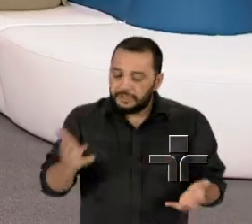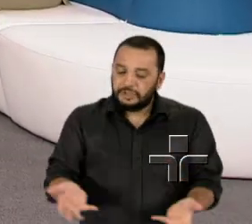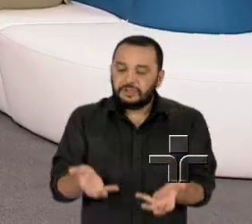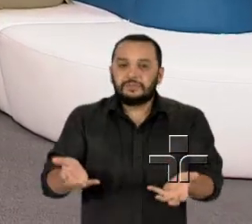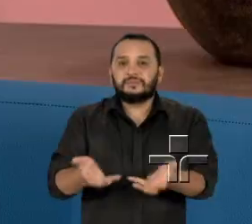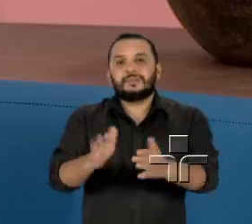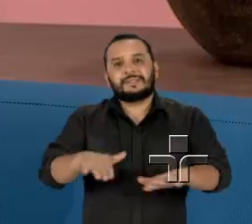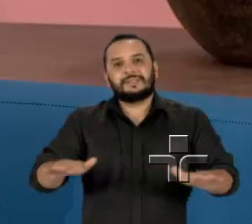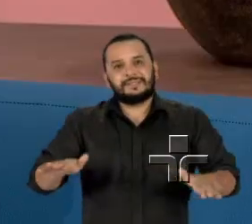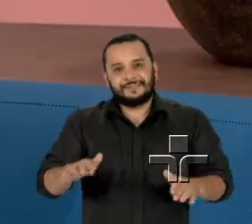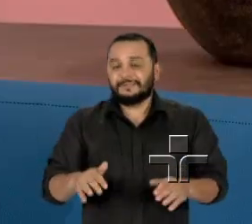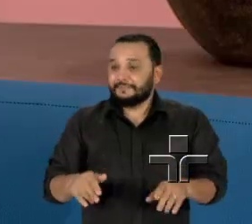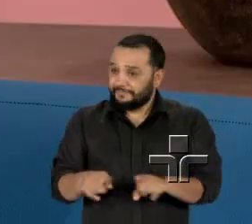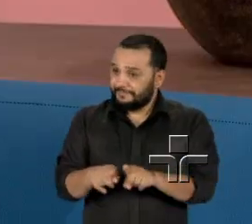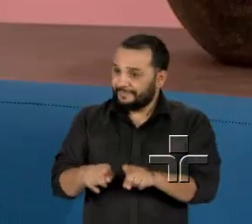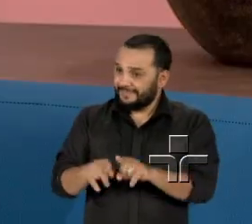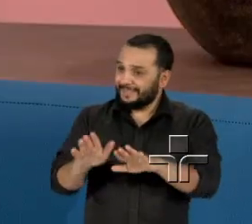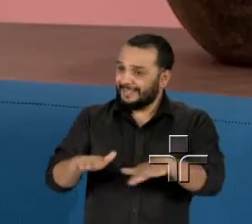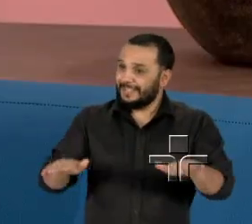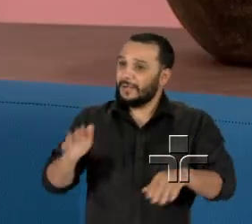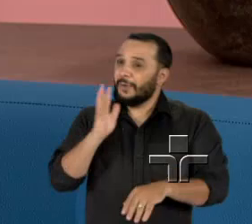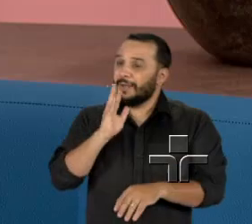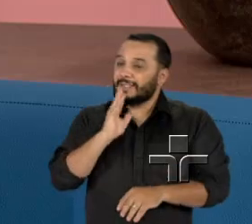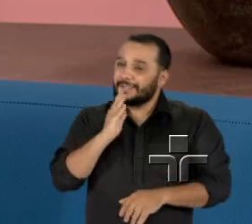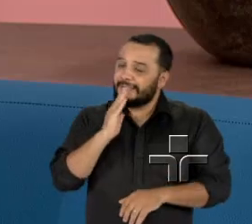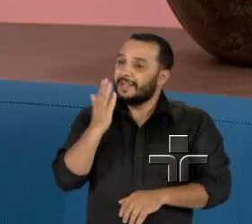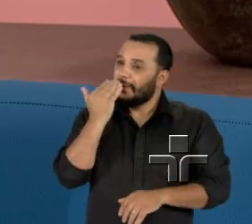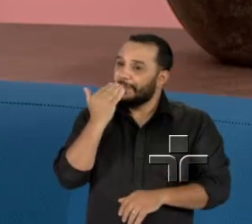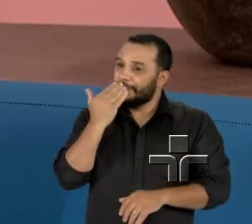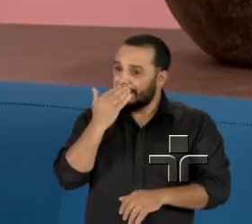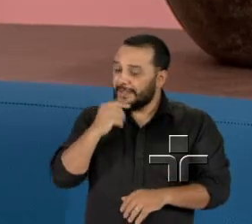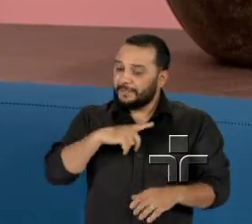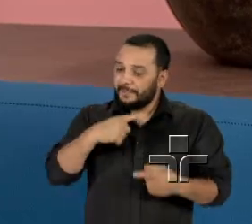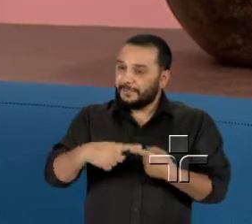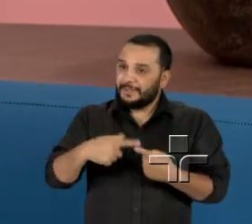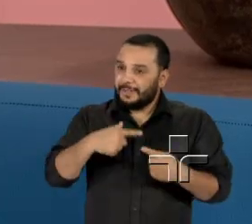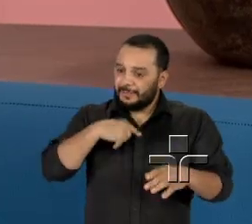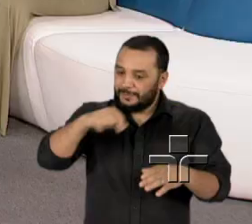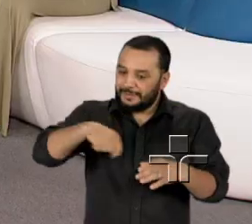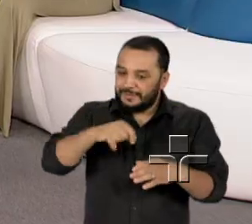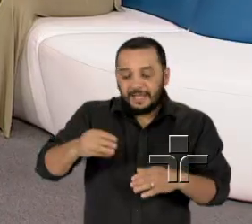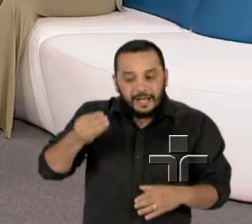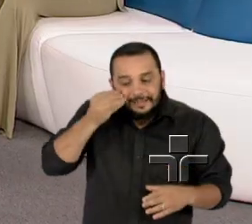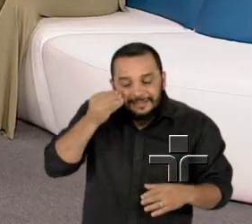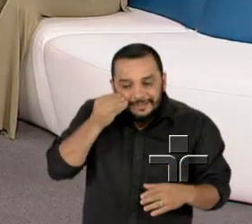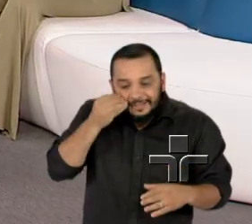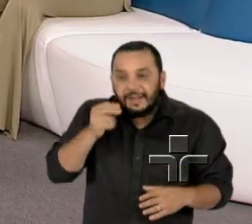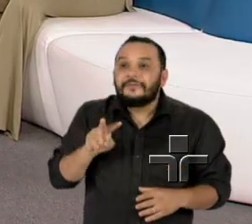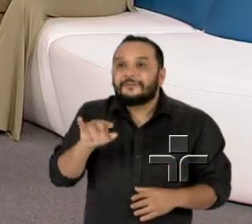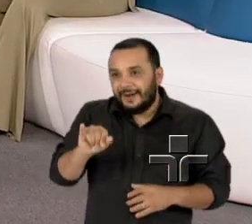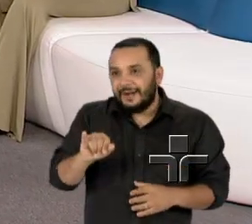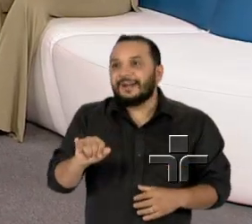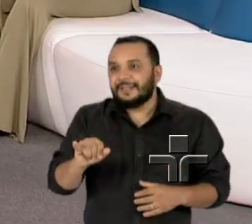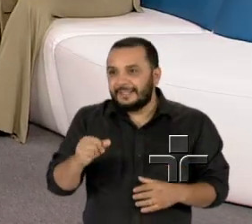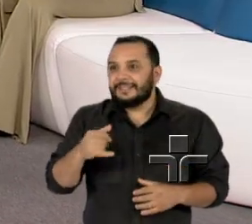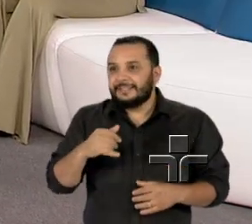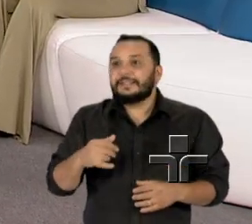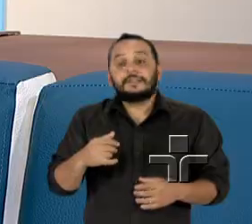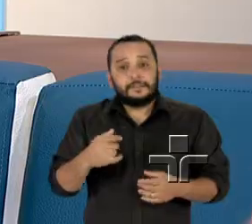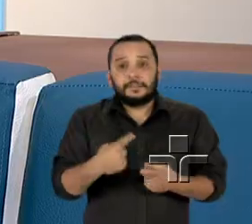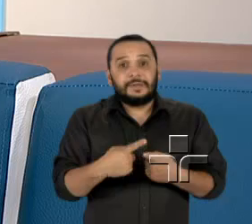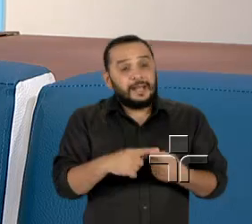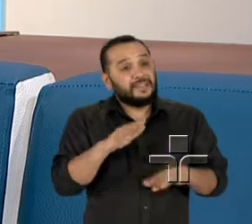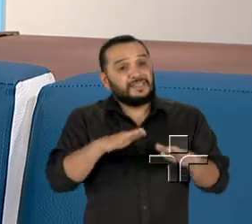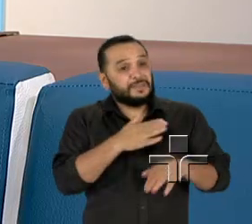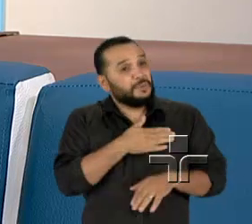Estimula. E para a criança conhecer os alimentos. Exatamente. E também, quando ela cozinha, ela vai querer provar, sim, né? Com vai certeza. Achar, poxa, que por legal, mais que ela eu não fiz.